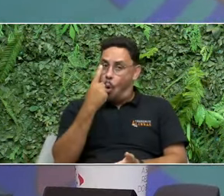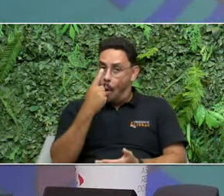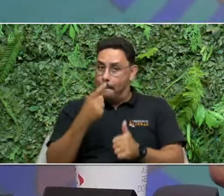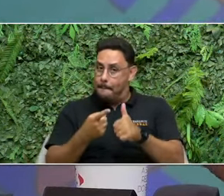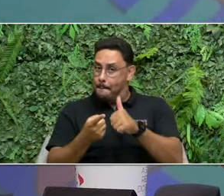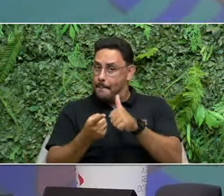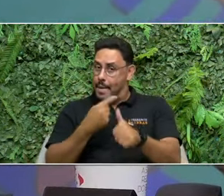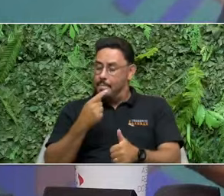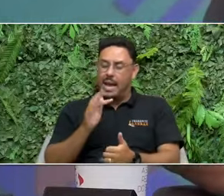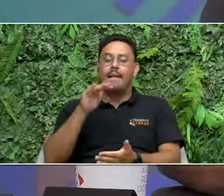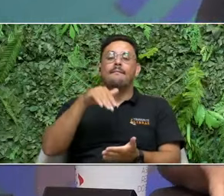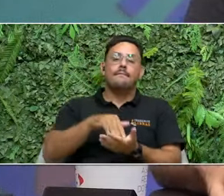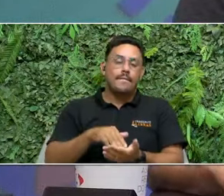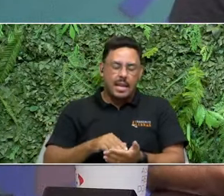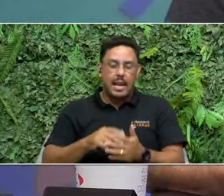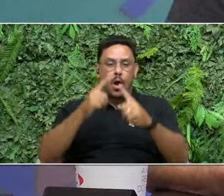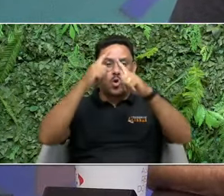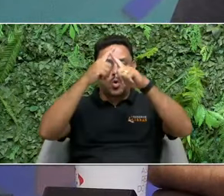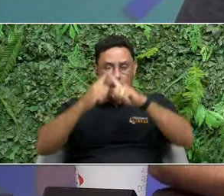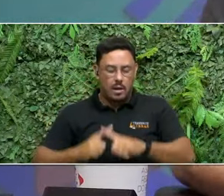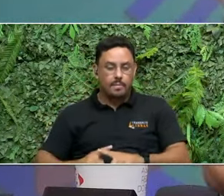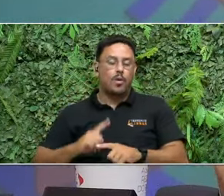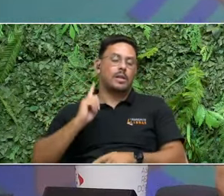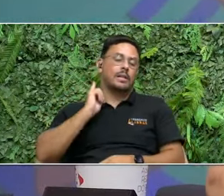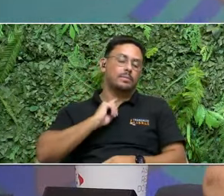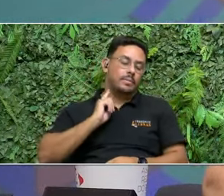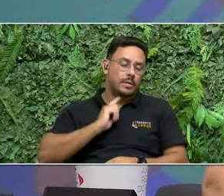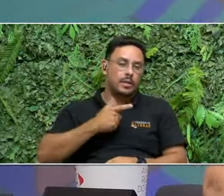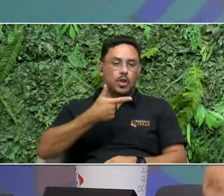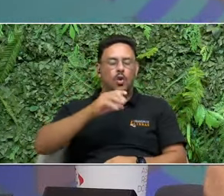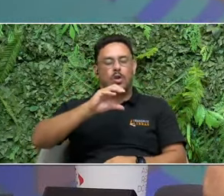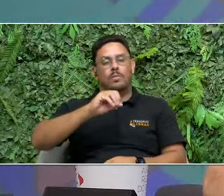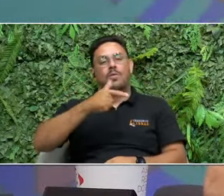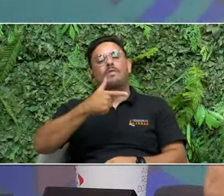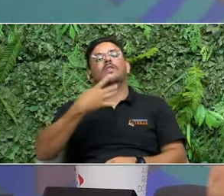primeira final do campeonato mineiro de